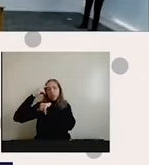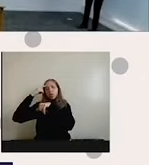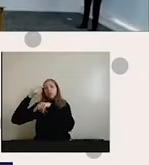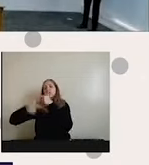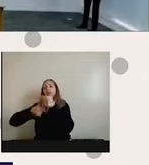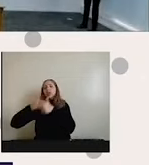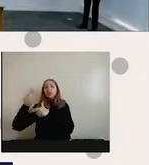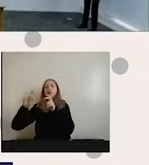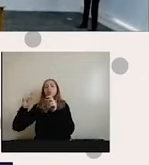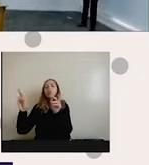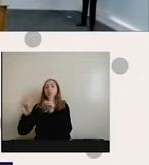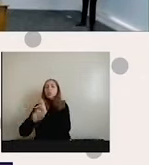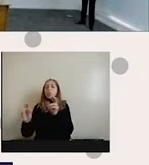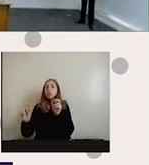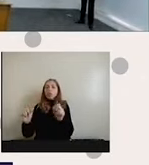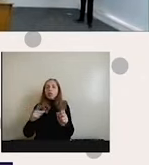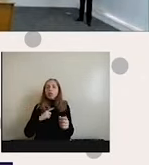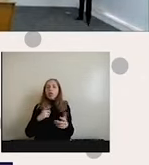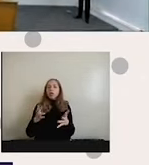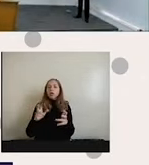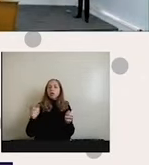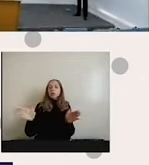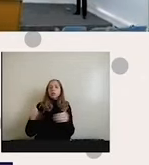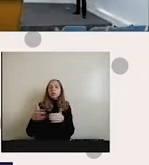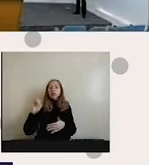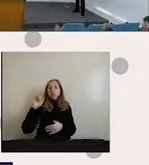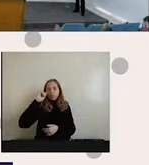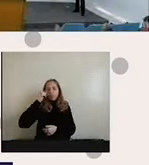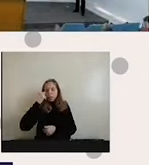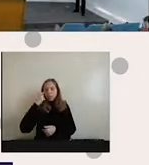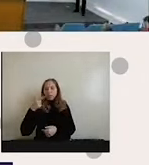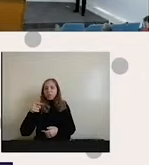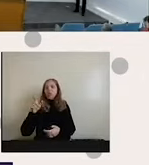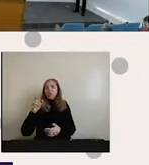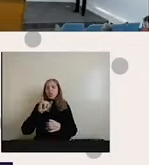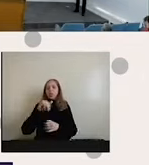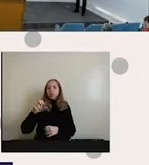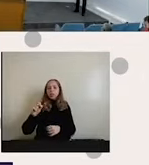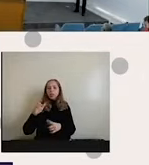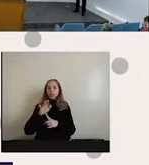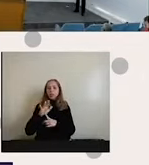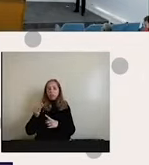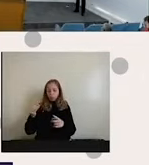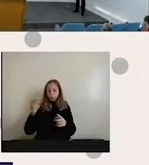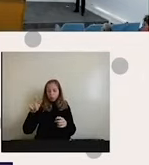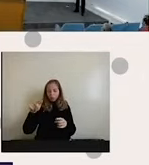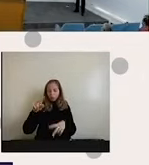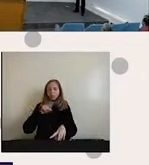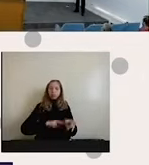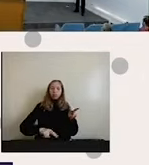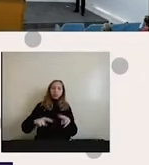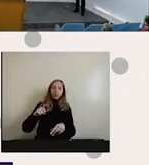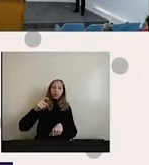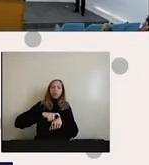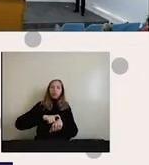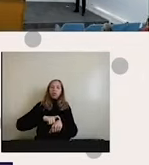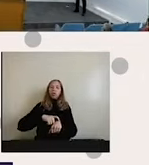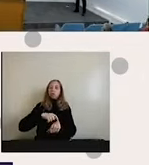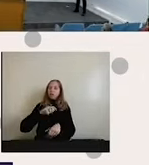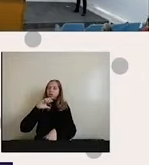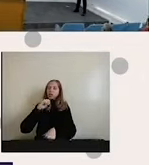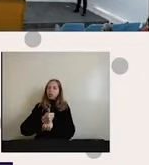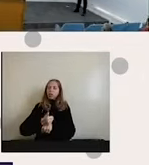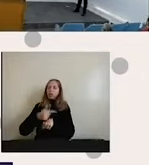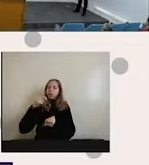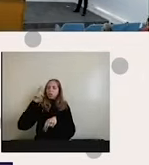desvendar a história da caixa preta do INSS, mostrando para vocês como é a prática da perícia na hora de estabelecer essa potencial